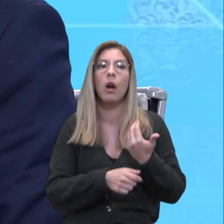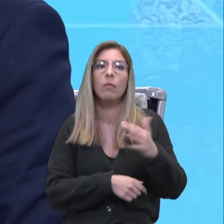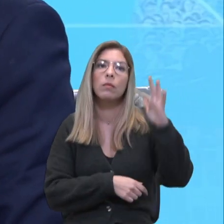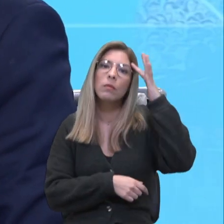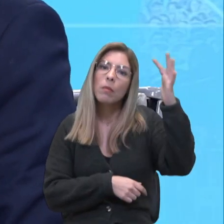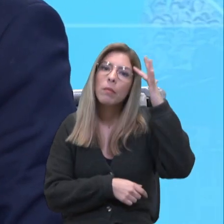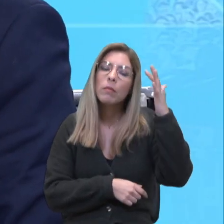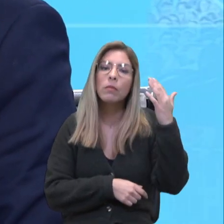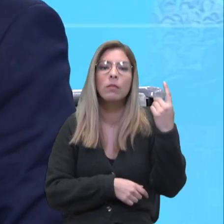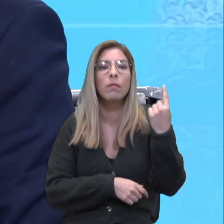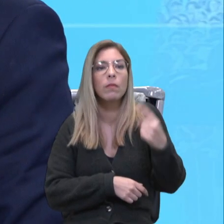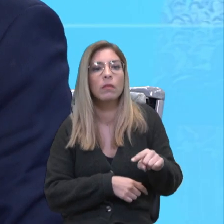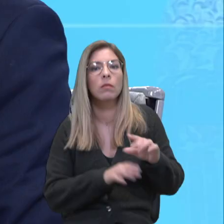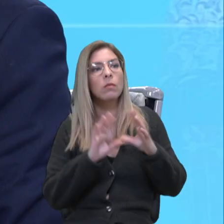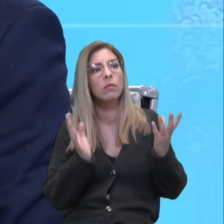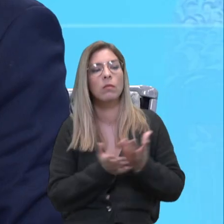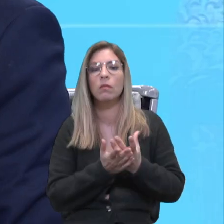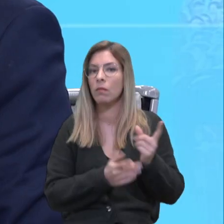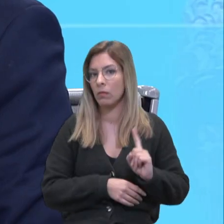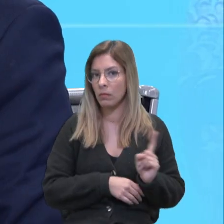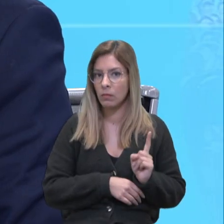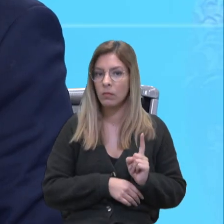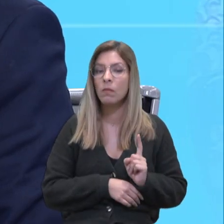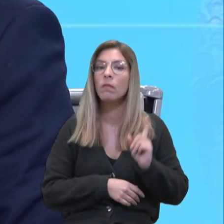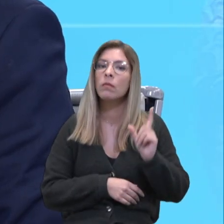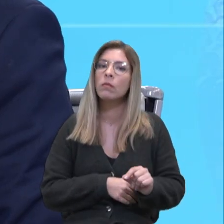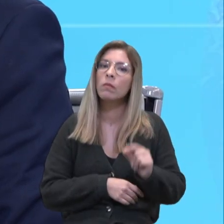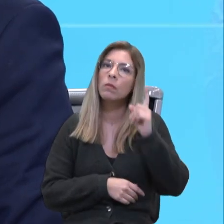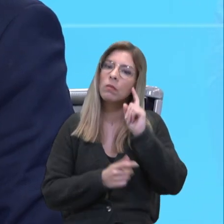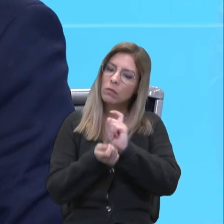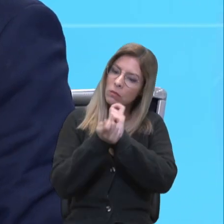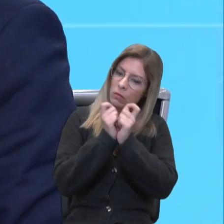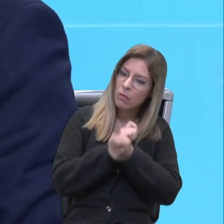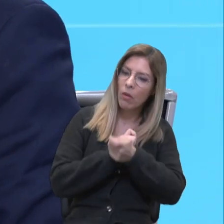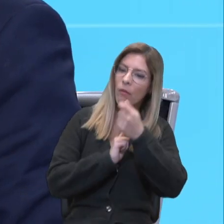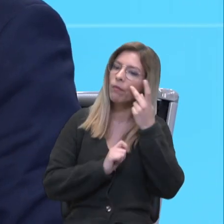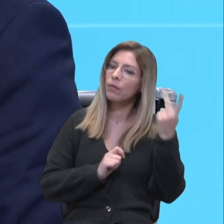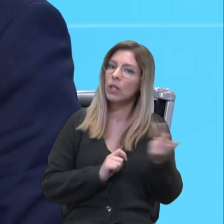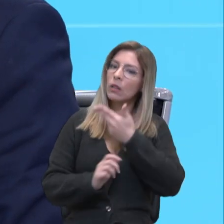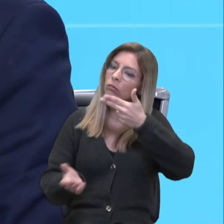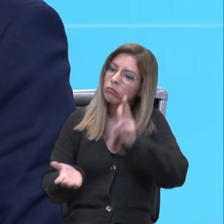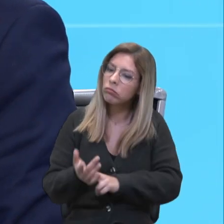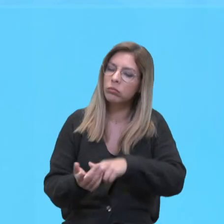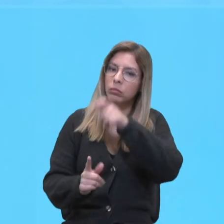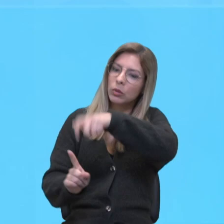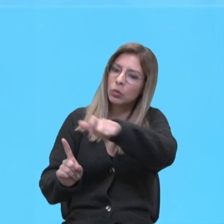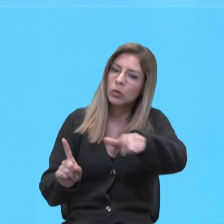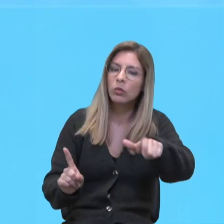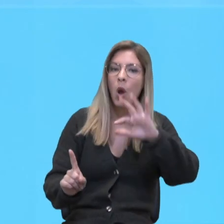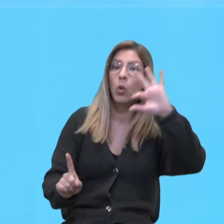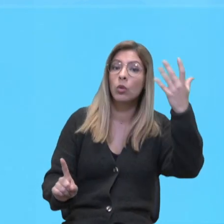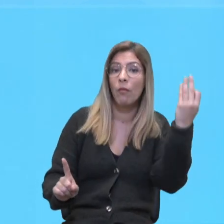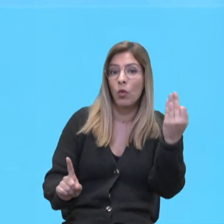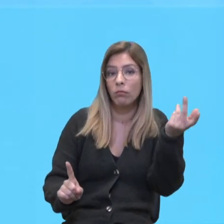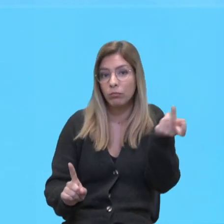realidade abrangente. Depois também se concretiza na reconfiguração das vidas concretas daqueles que são tocados pelo acontecimento, a